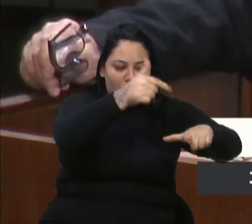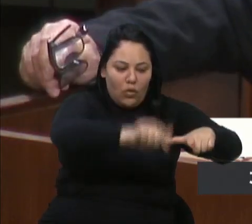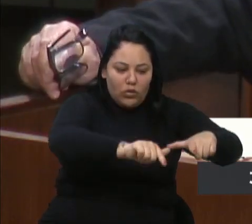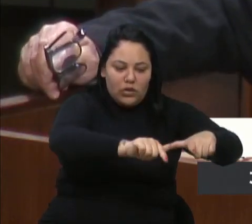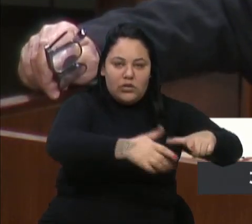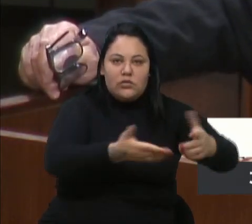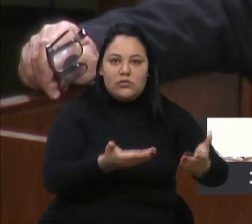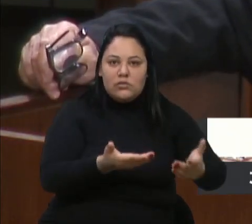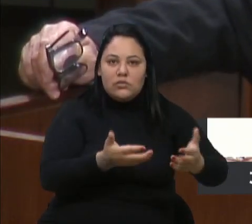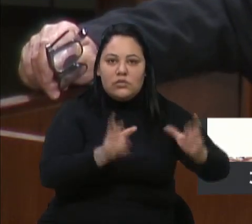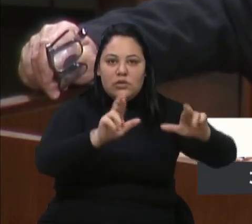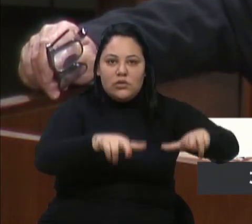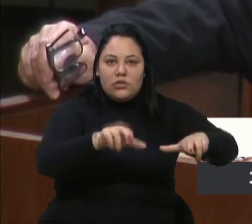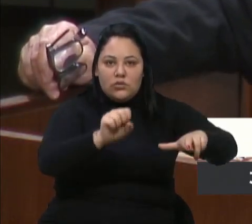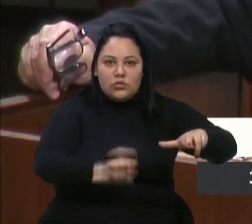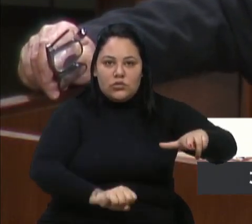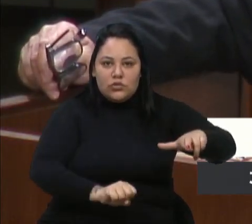sul,